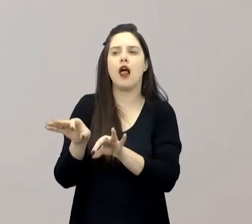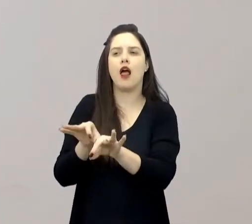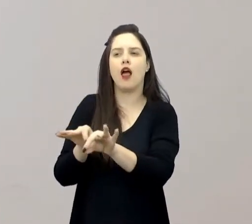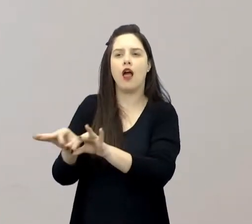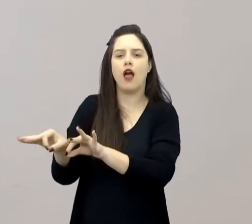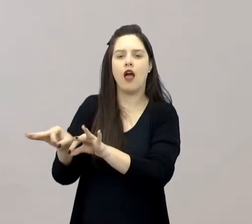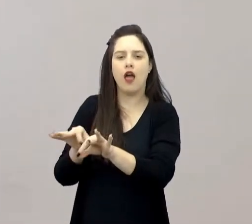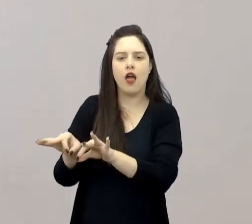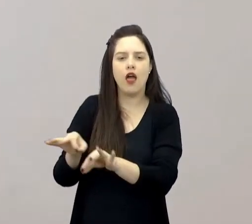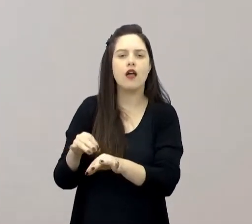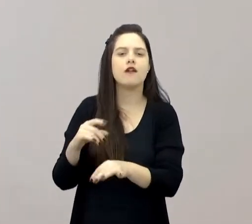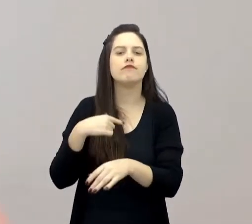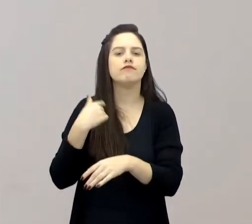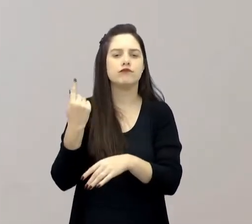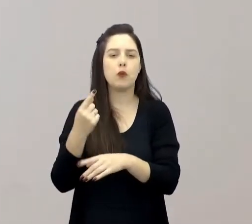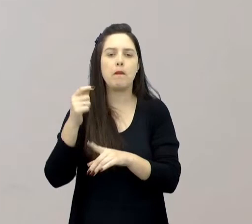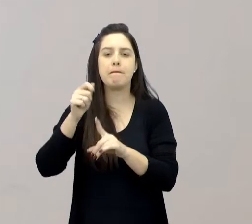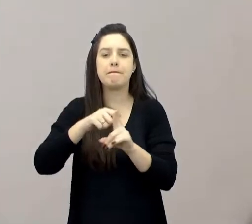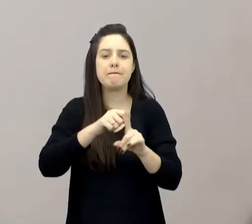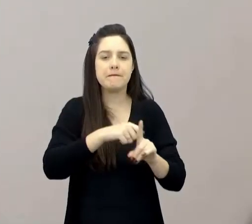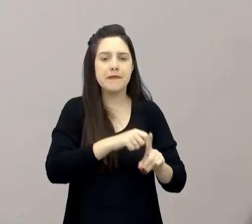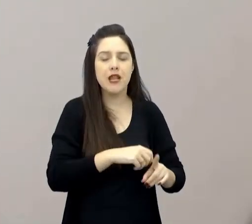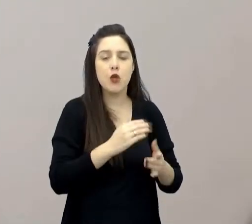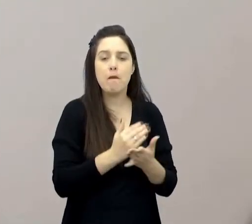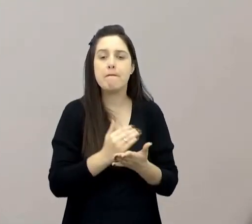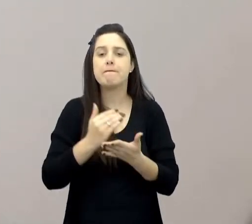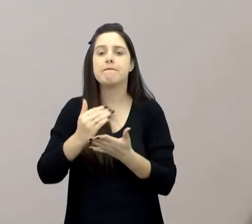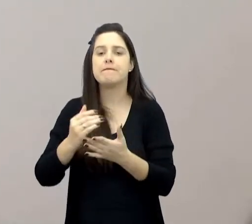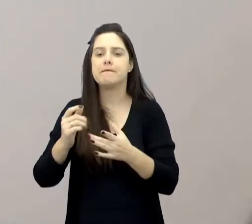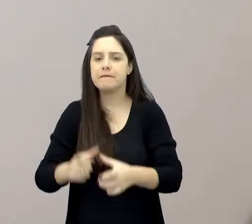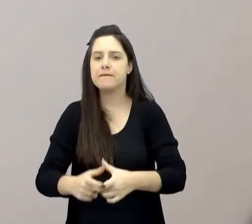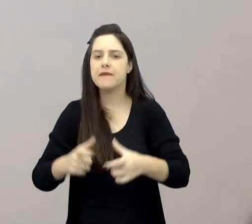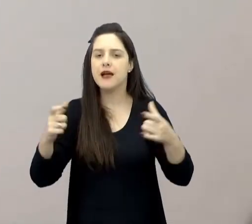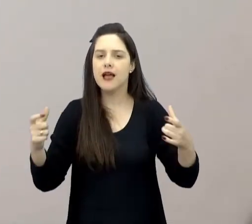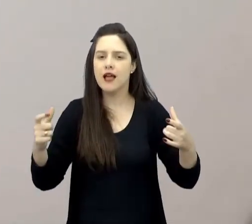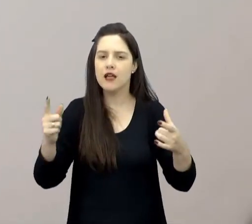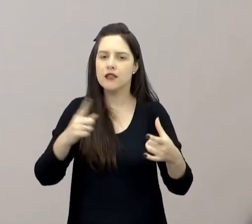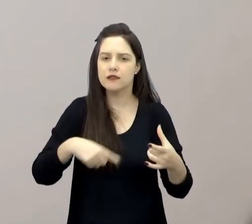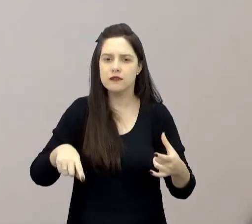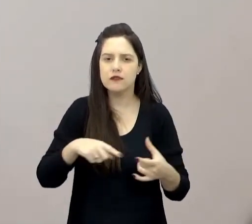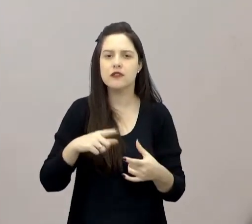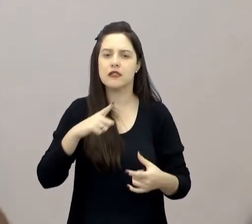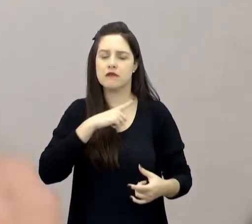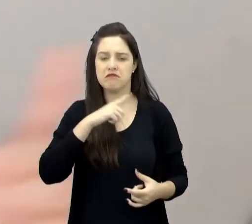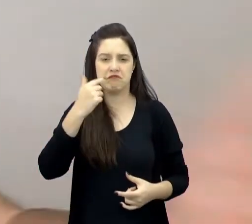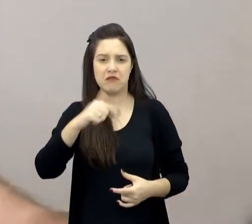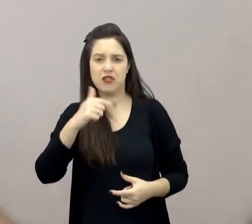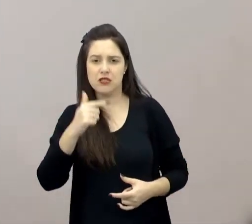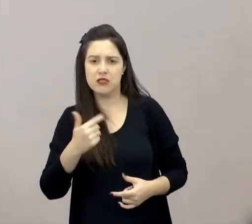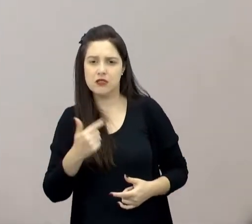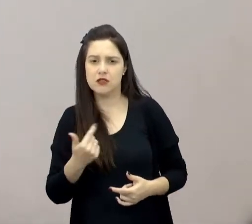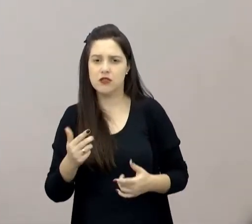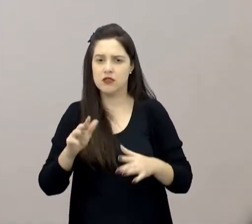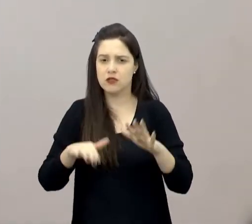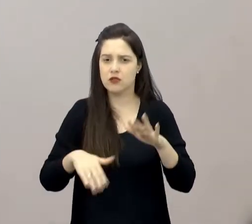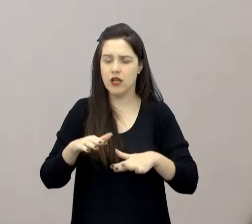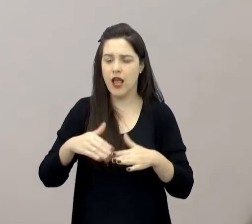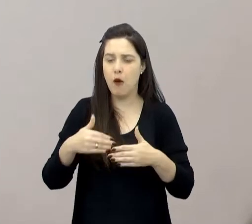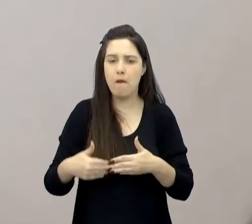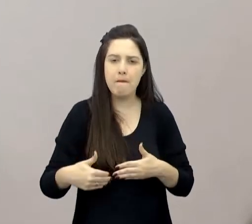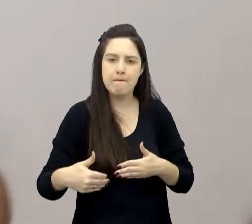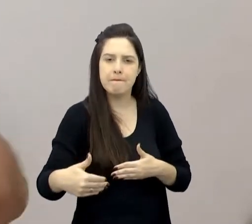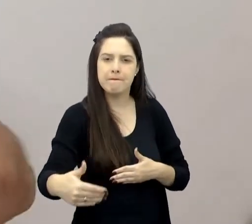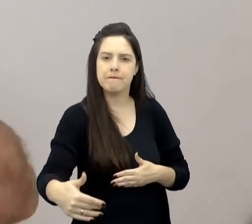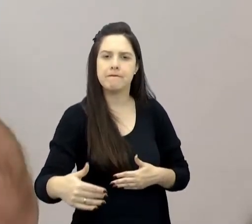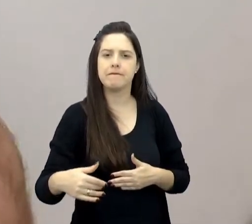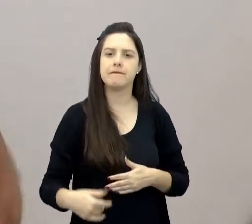suas finanças dentro de um período maior. E o outro poder que o planejamento financeiro tem é de médio e longo prazo. Ou